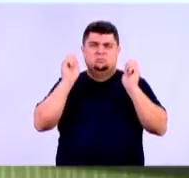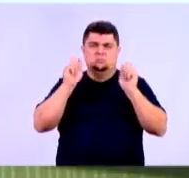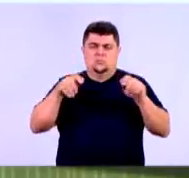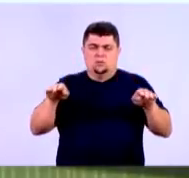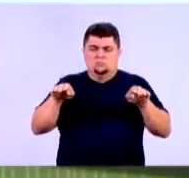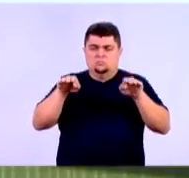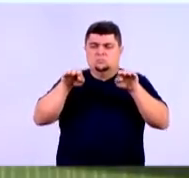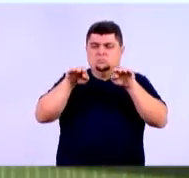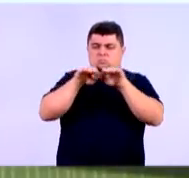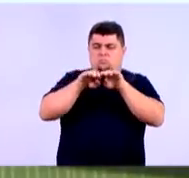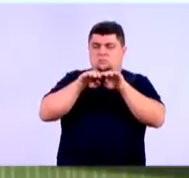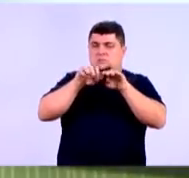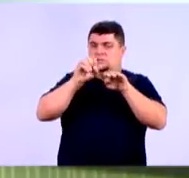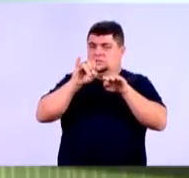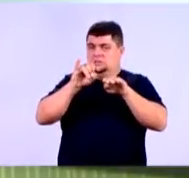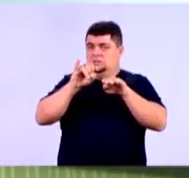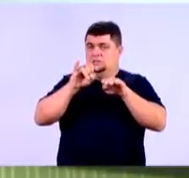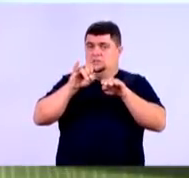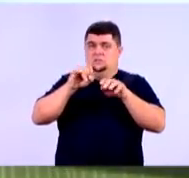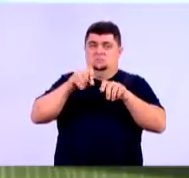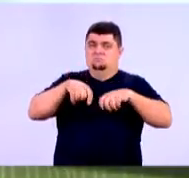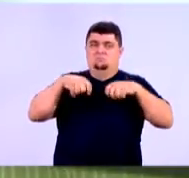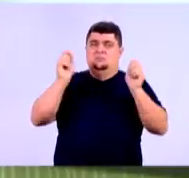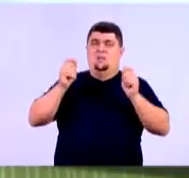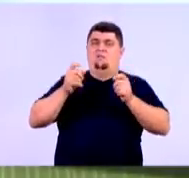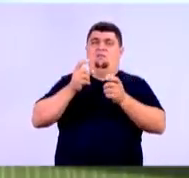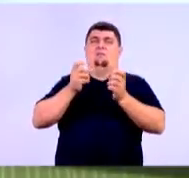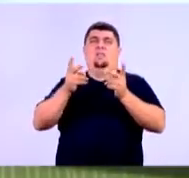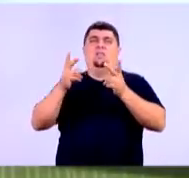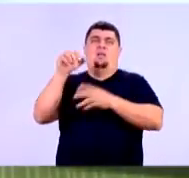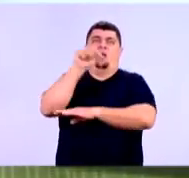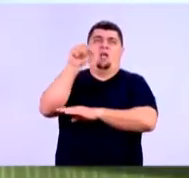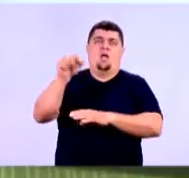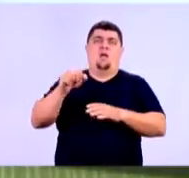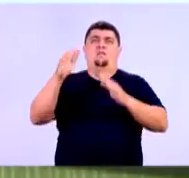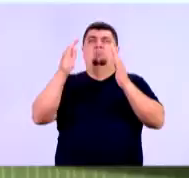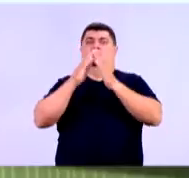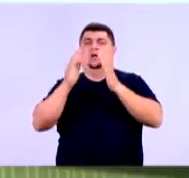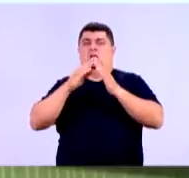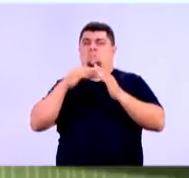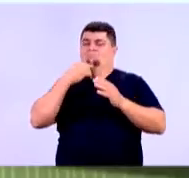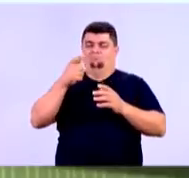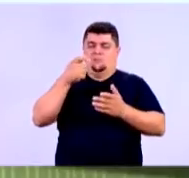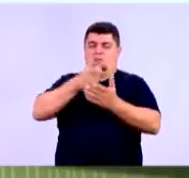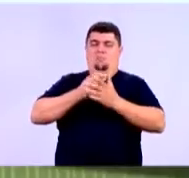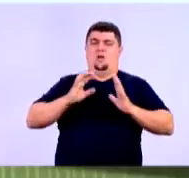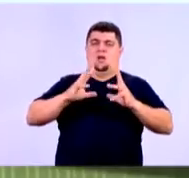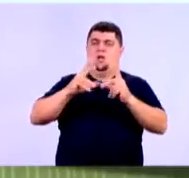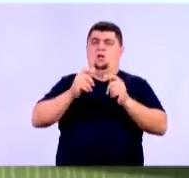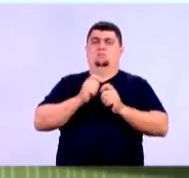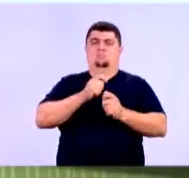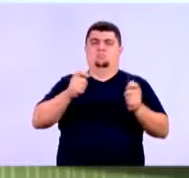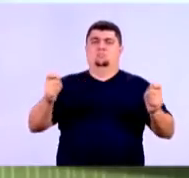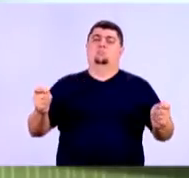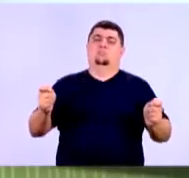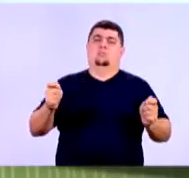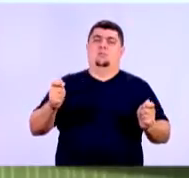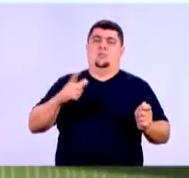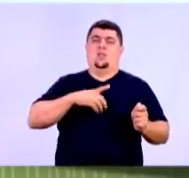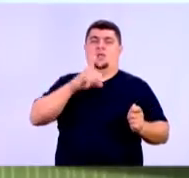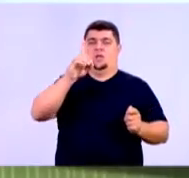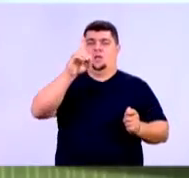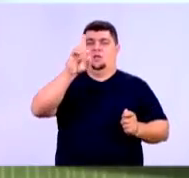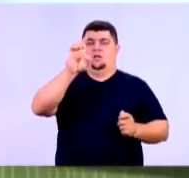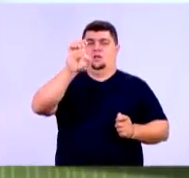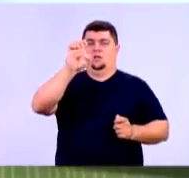ela consegue pagar suas dívidas. Se eu vender minha casa, meu apartamento, se eu vender meu carro, eu consigo pagar minhas dívidas? Ela está descoberto quando